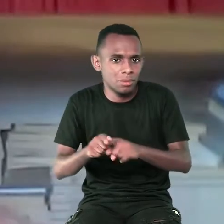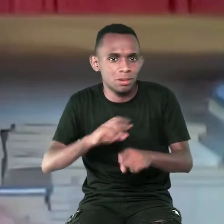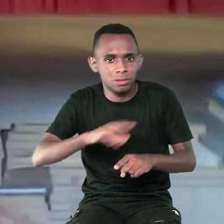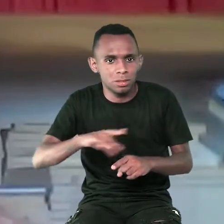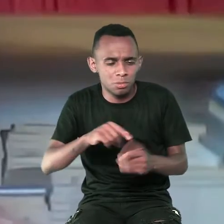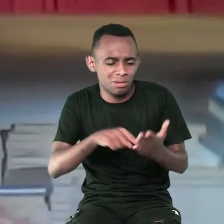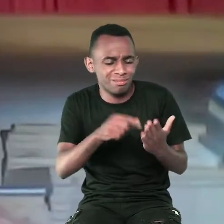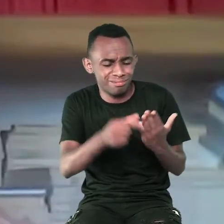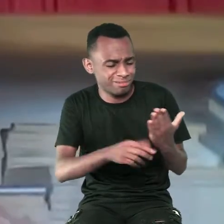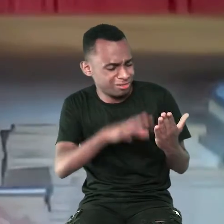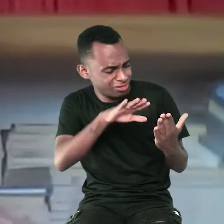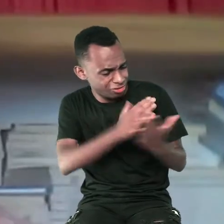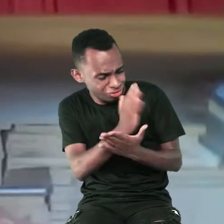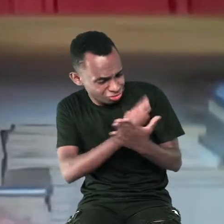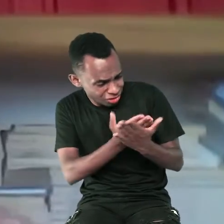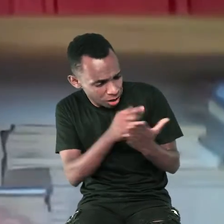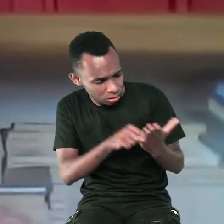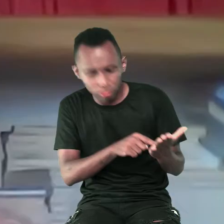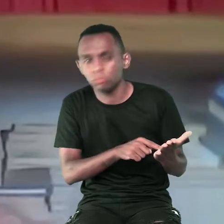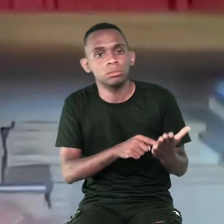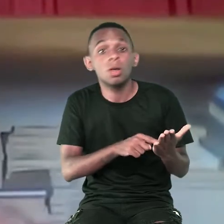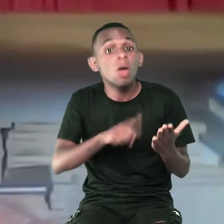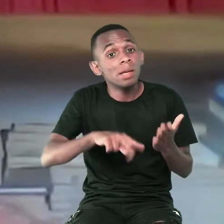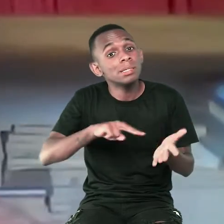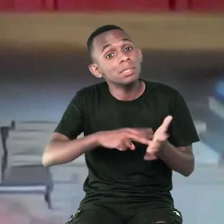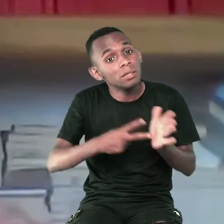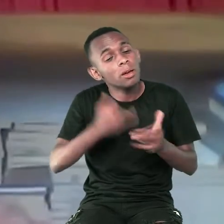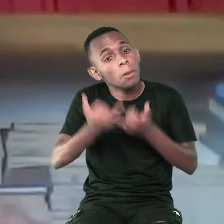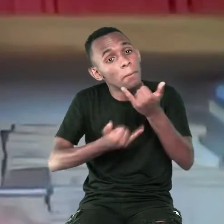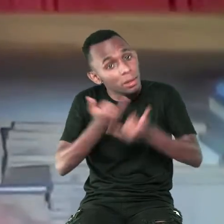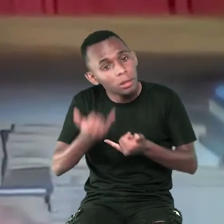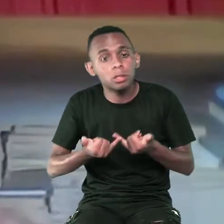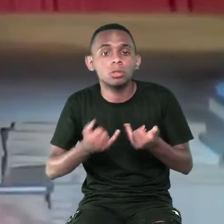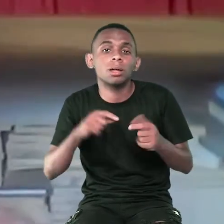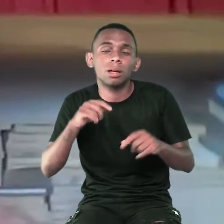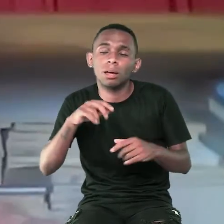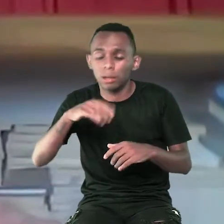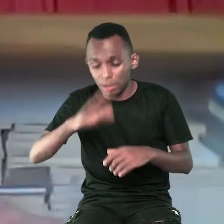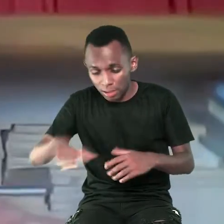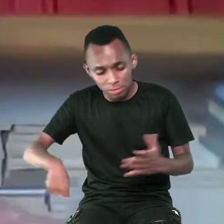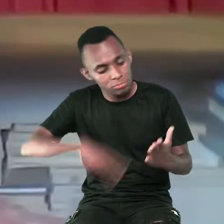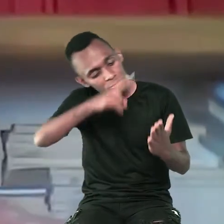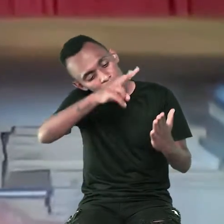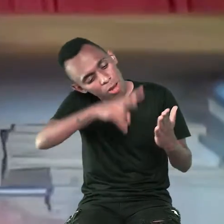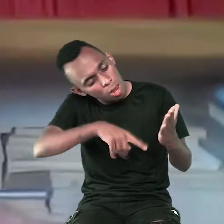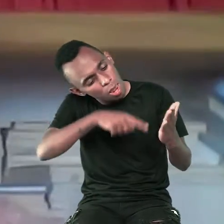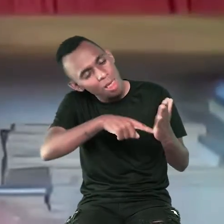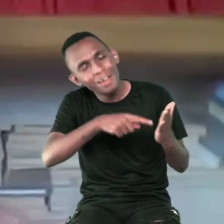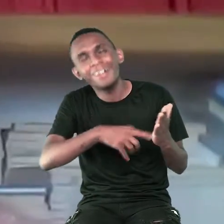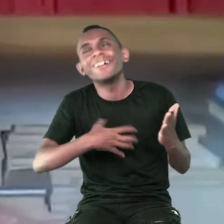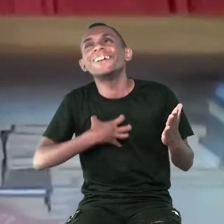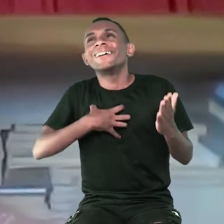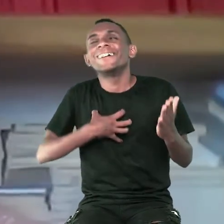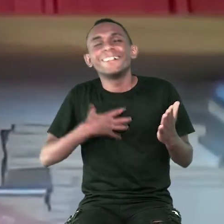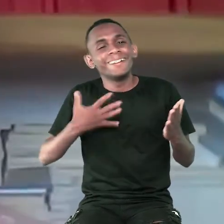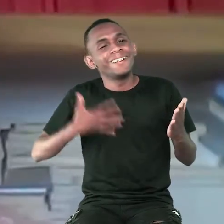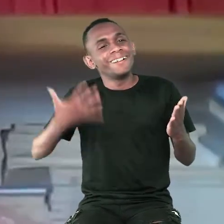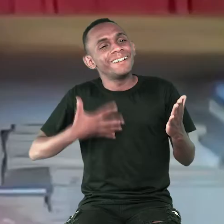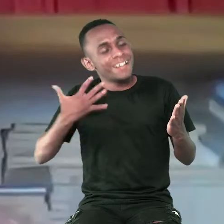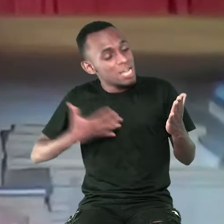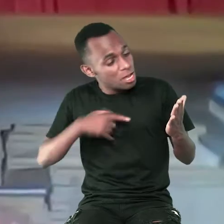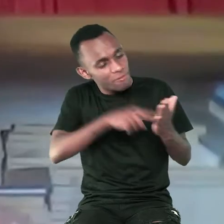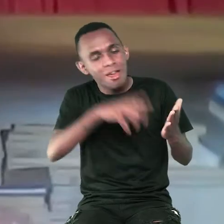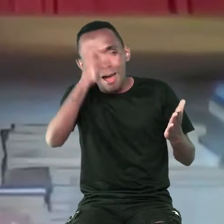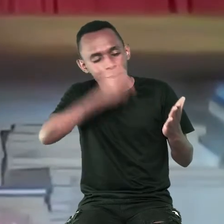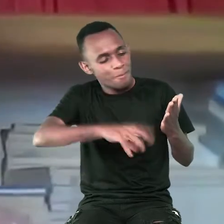como uma coisa chata, o livro tem que ser visto como um brinquedo também. Que a criança vai ler e ela vai se divertir, né? E ali ela